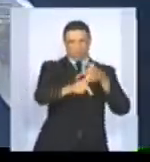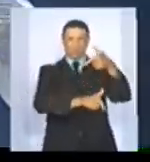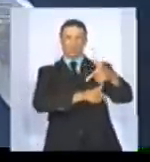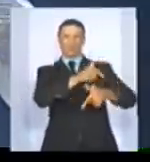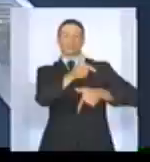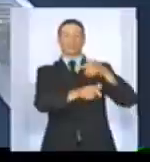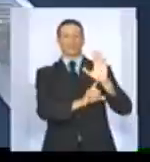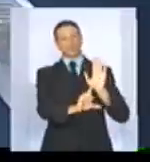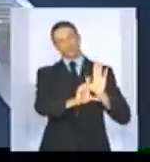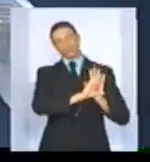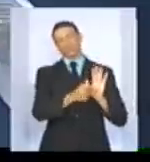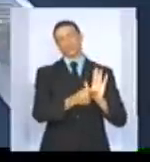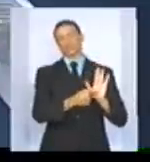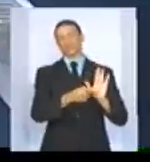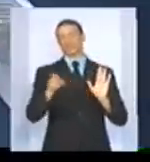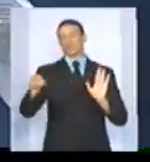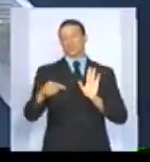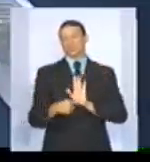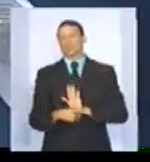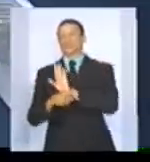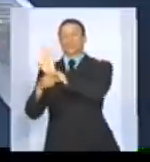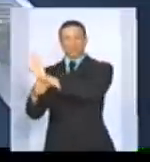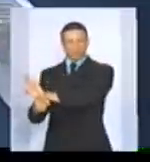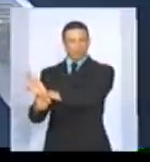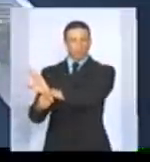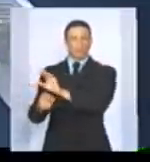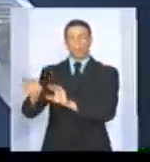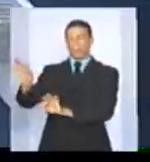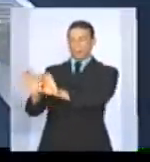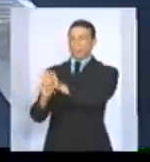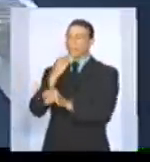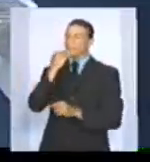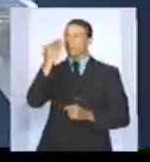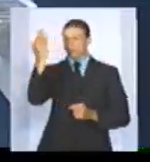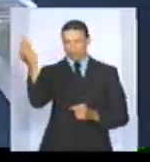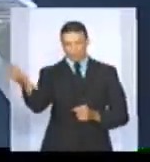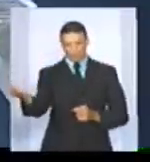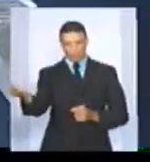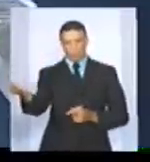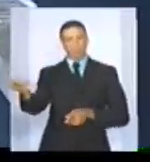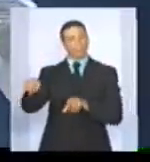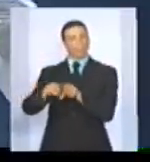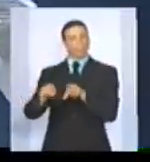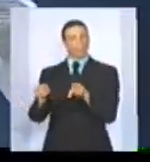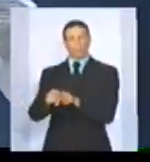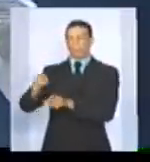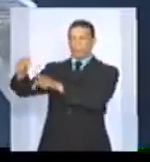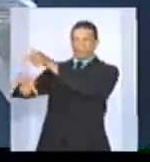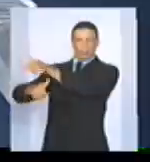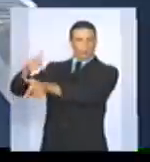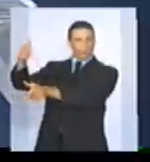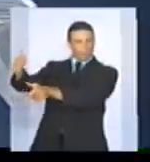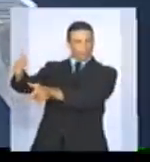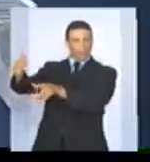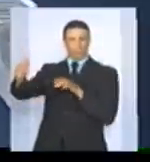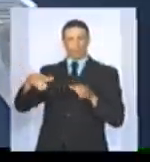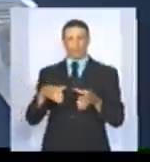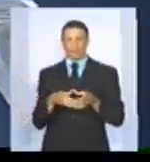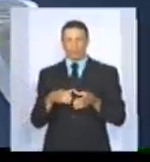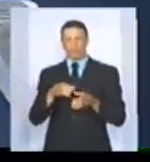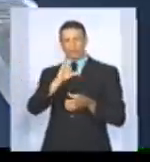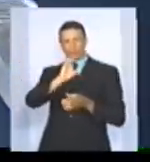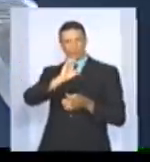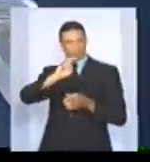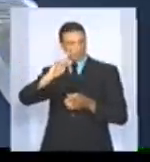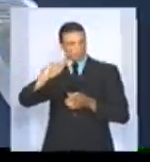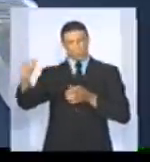dos serviços por meio de autorização, permissão ou concessão. Enfim, serviço de acesso condicionado, SEAC, é o